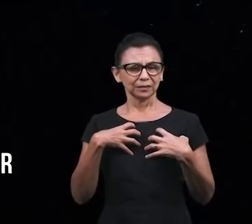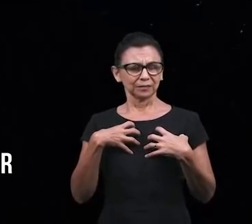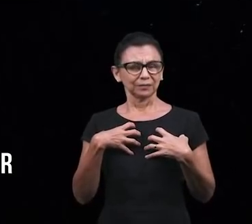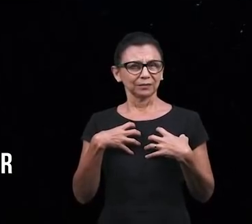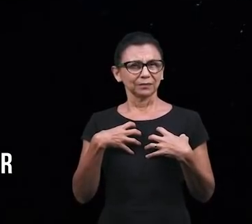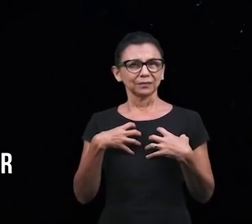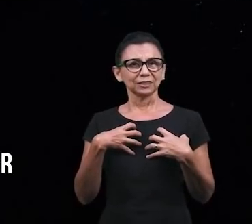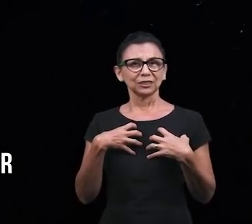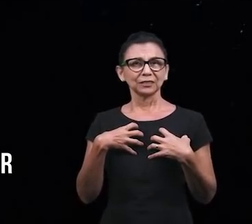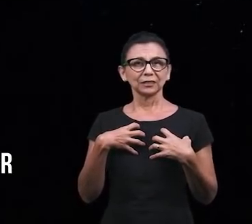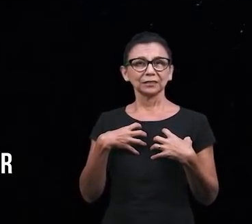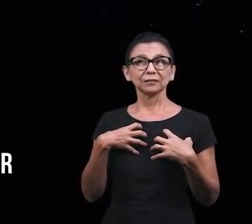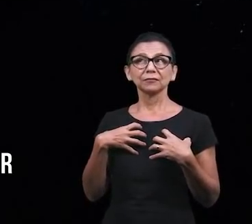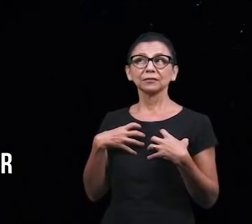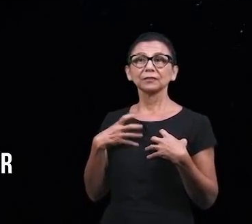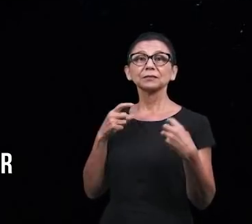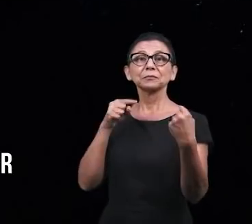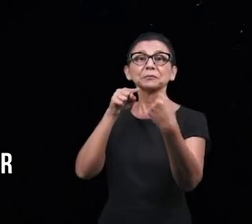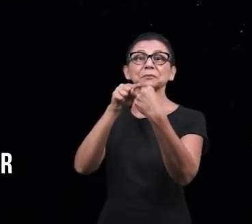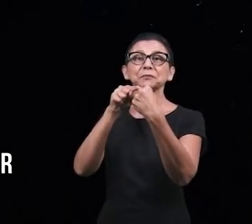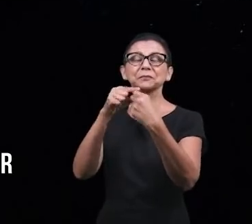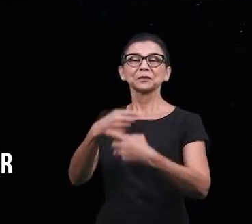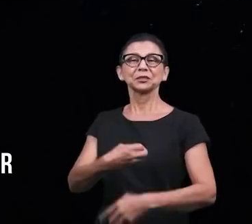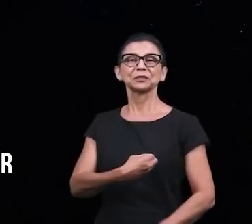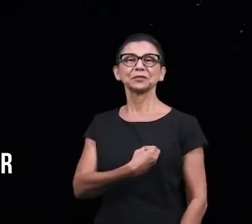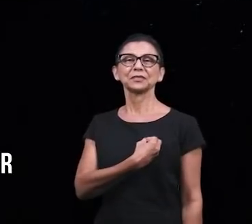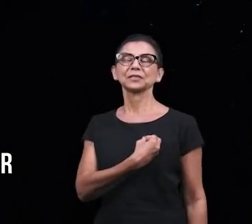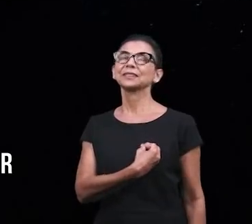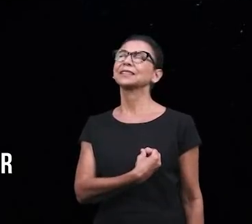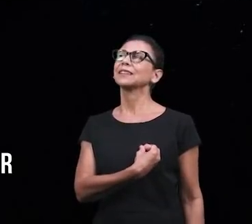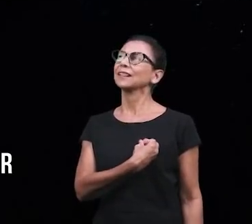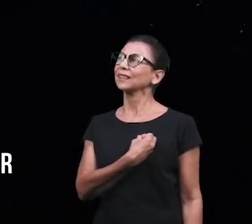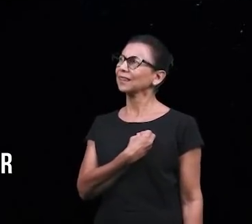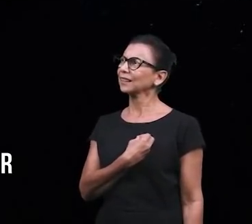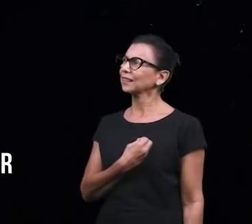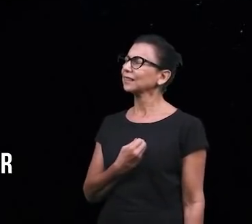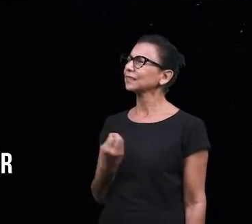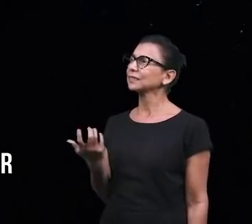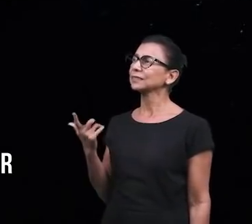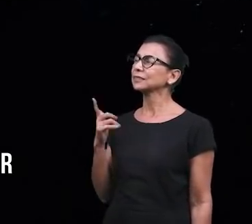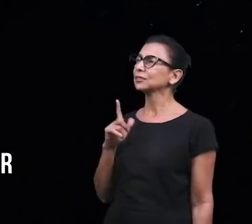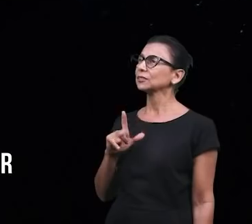feridas e traz sentido à vida.